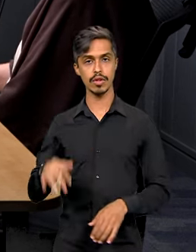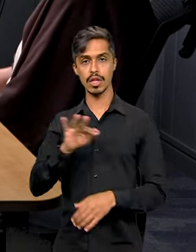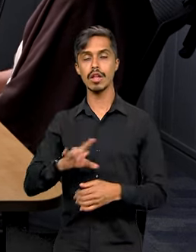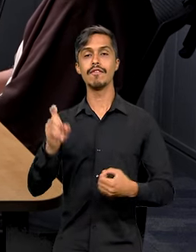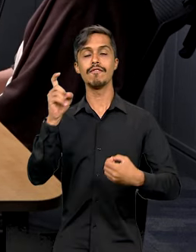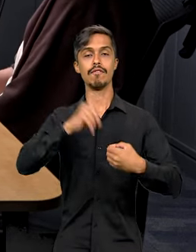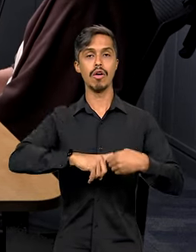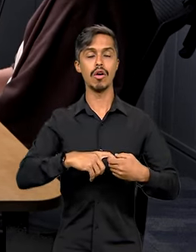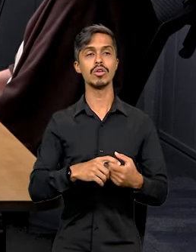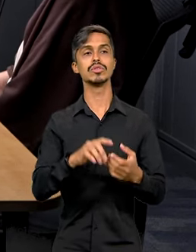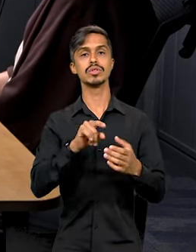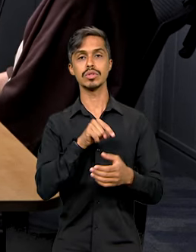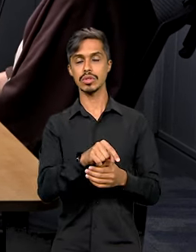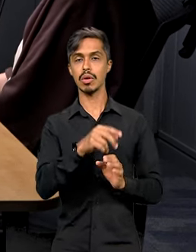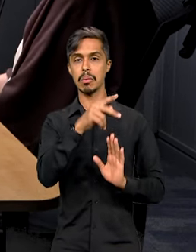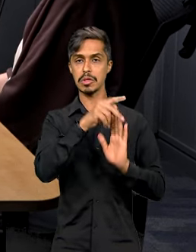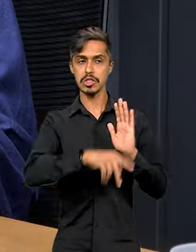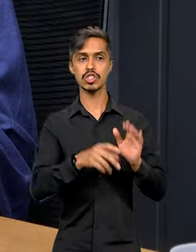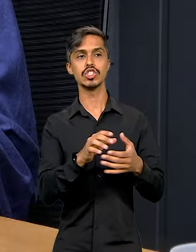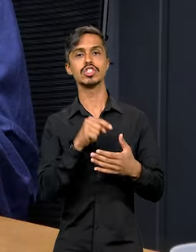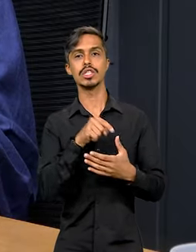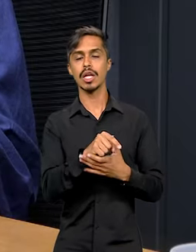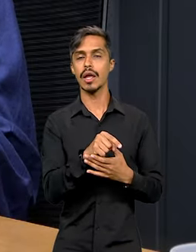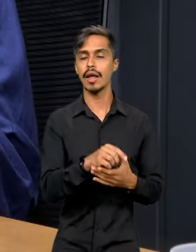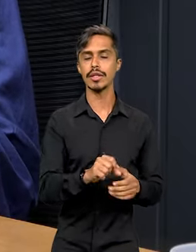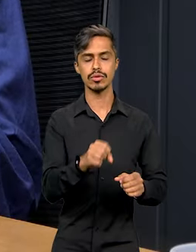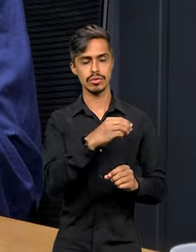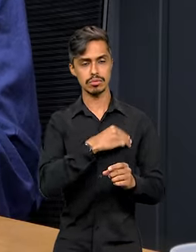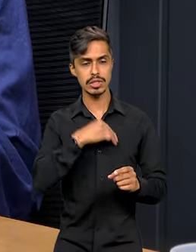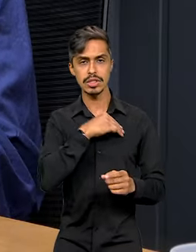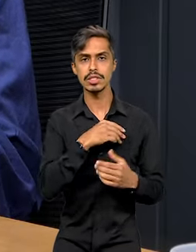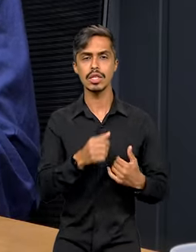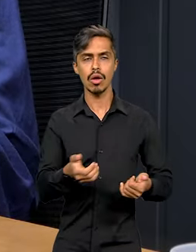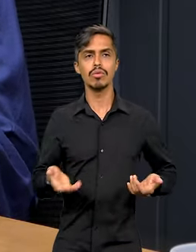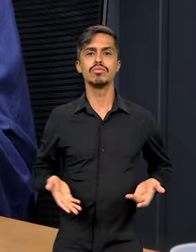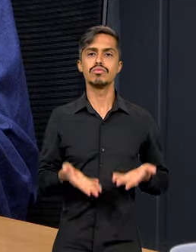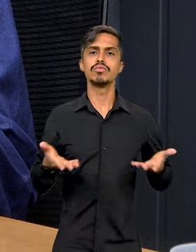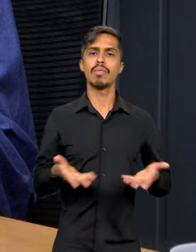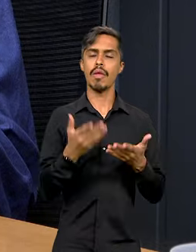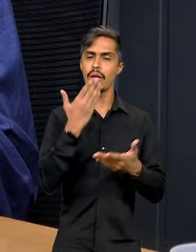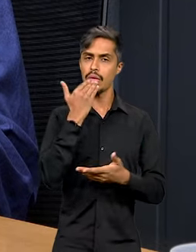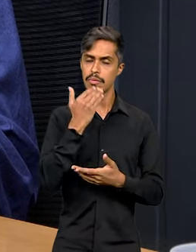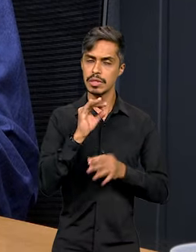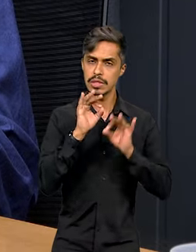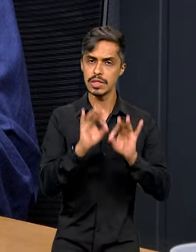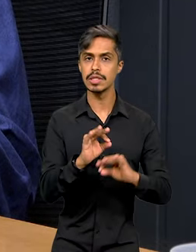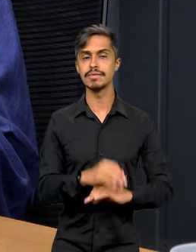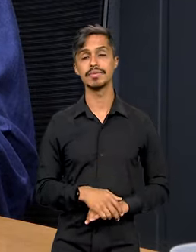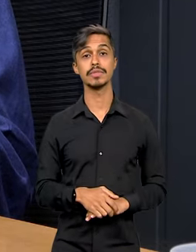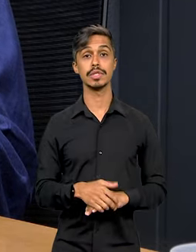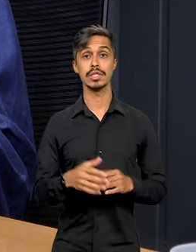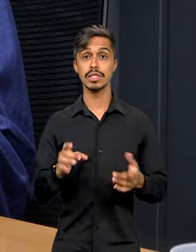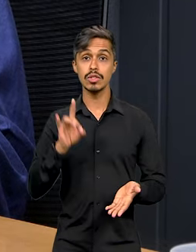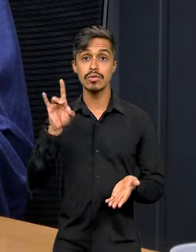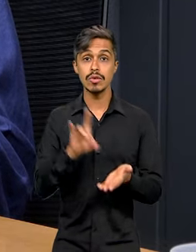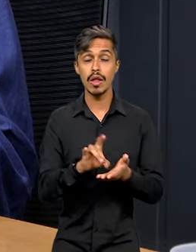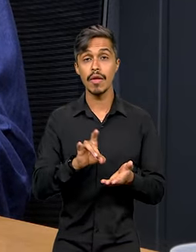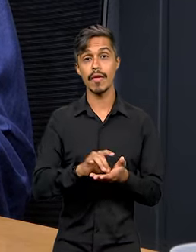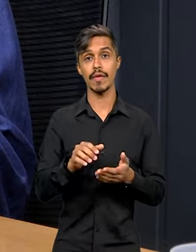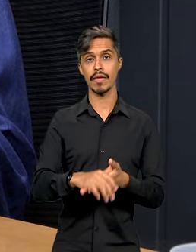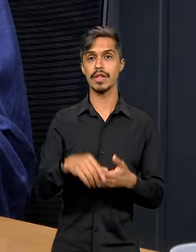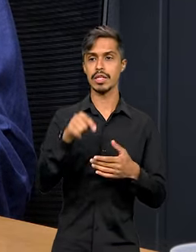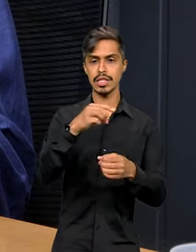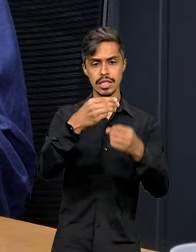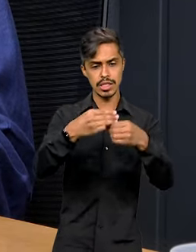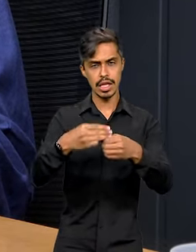o Sistema Nacional de segurança alimentar e nutricional um sistema que tem como missão a garantia do direito humano à alimentação e vai fomentar a